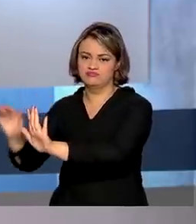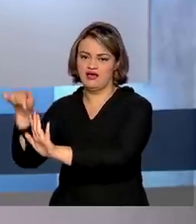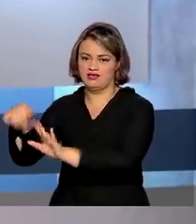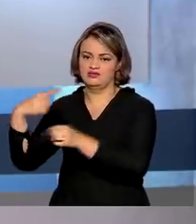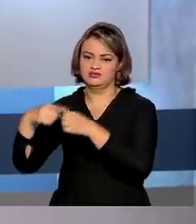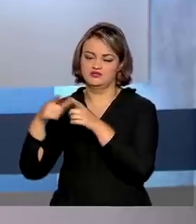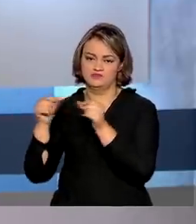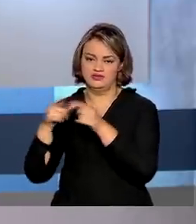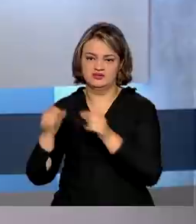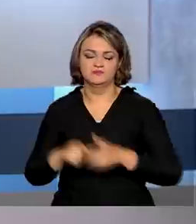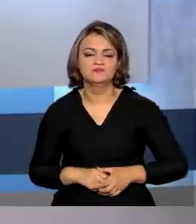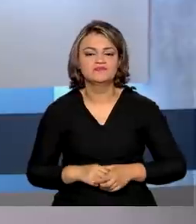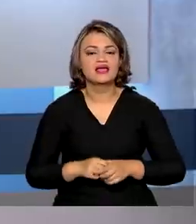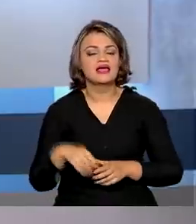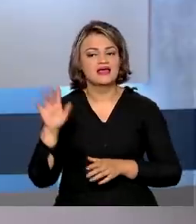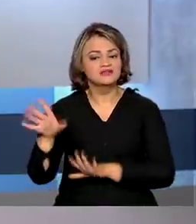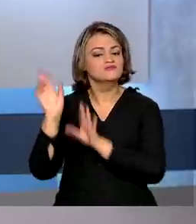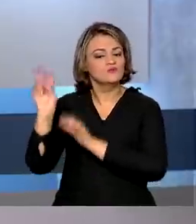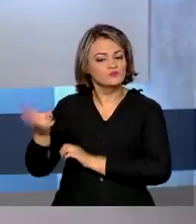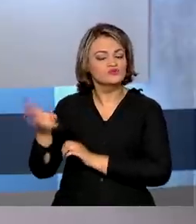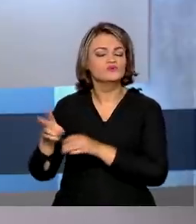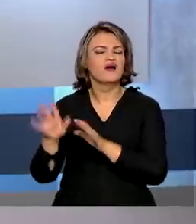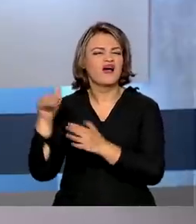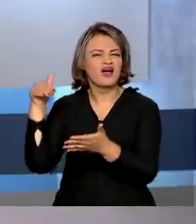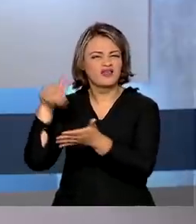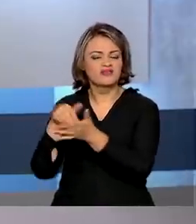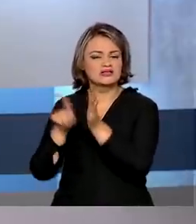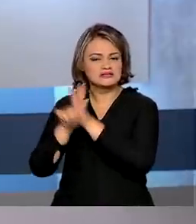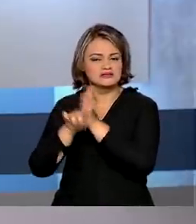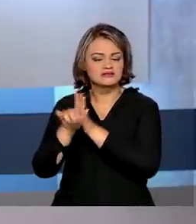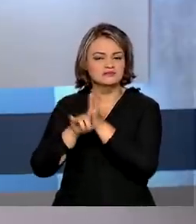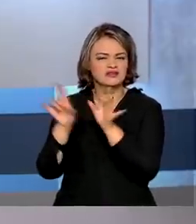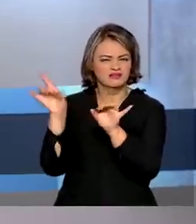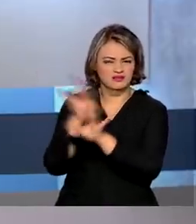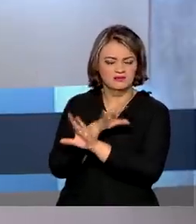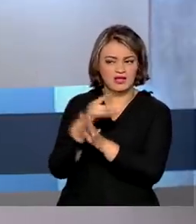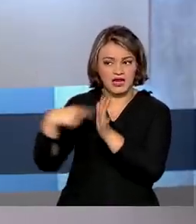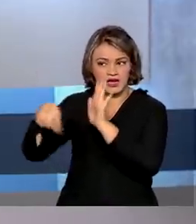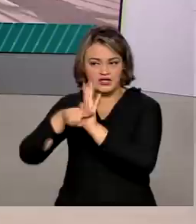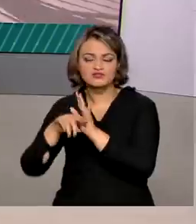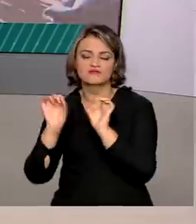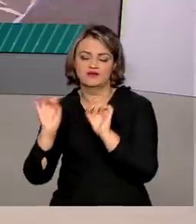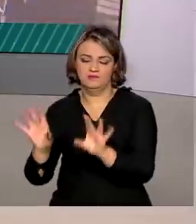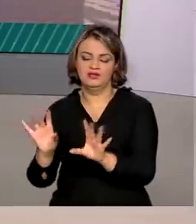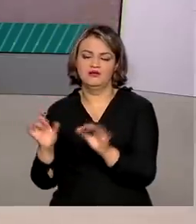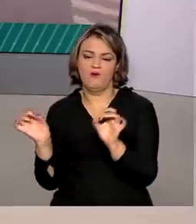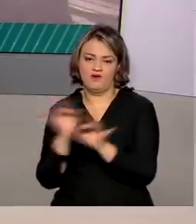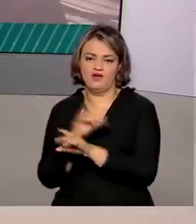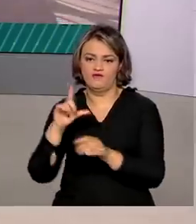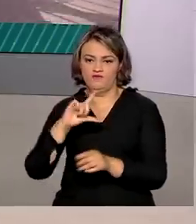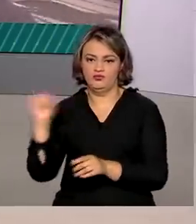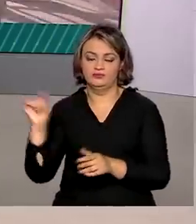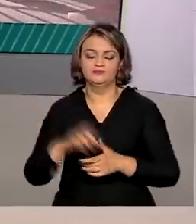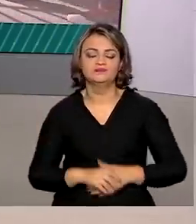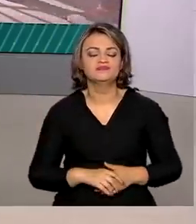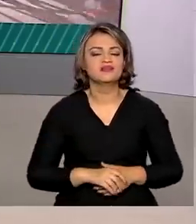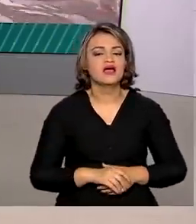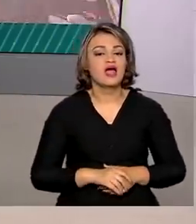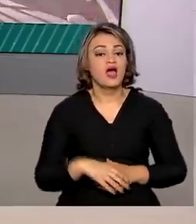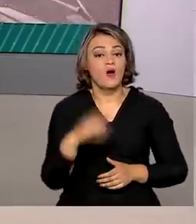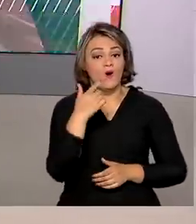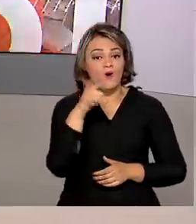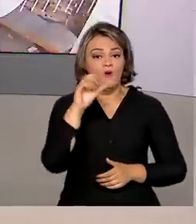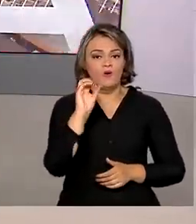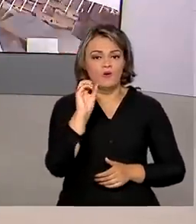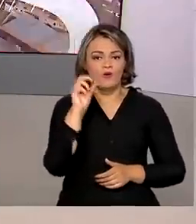aqui em Brasília eles vão permanecer no país até os exames negativarem e a comenbol mudou o